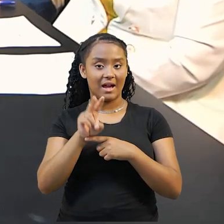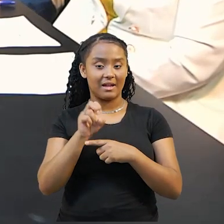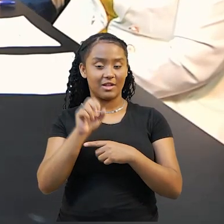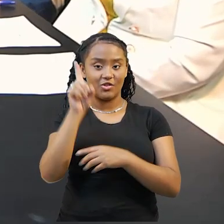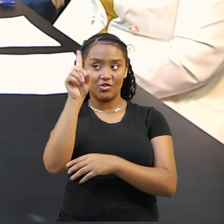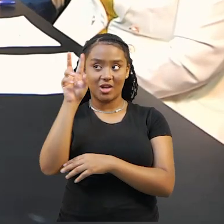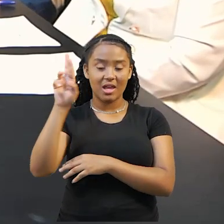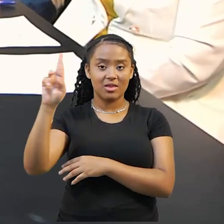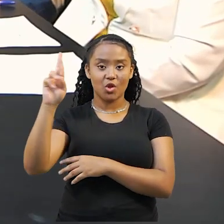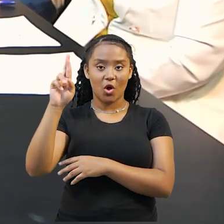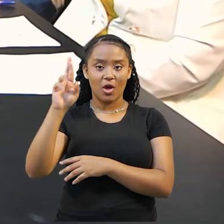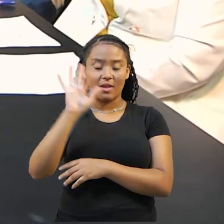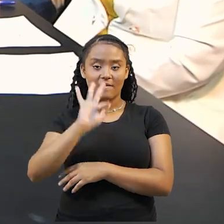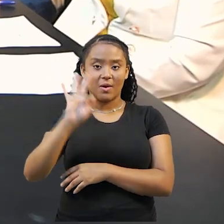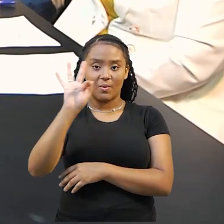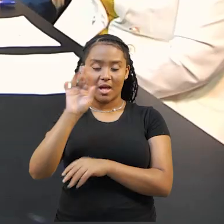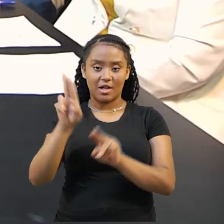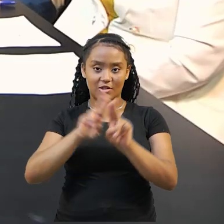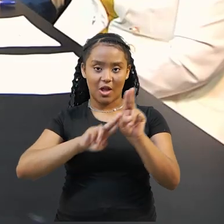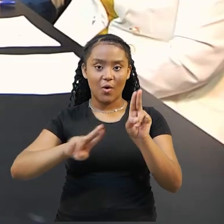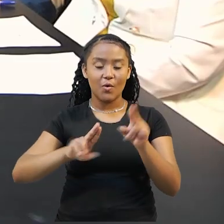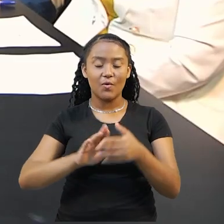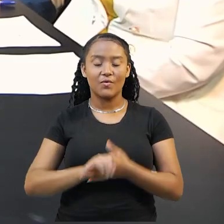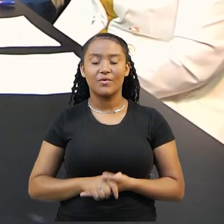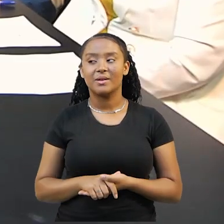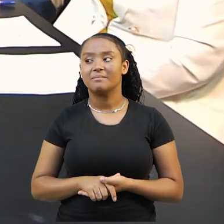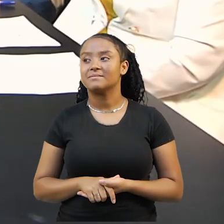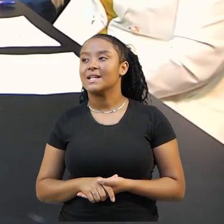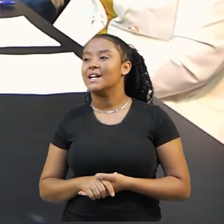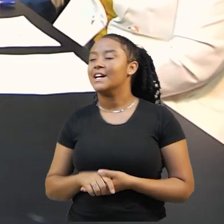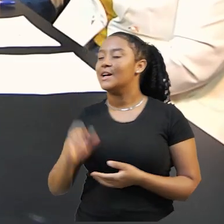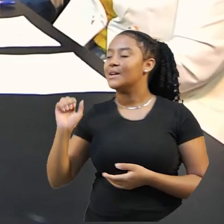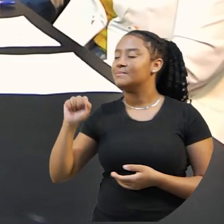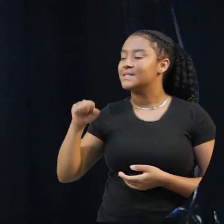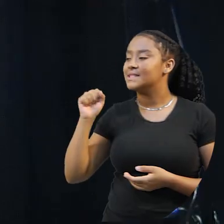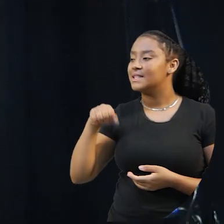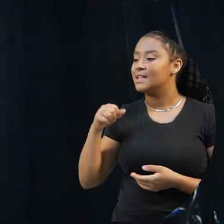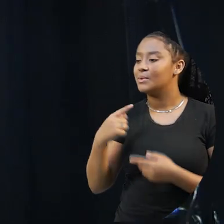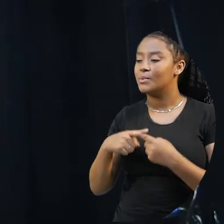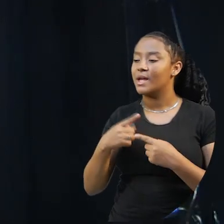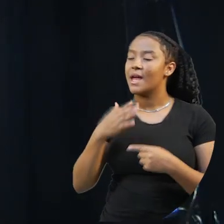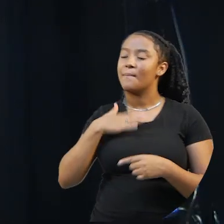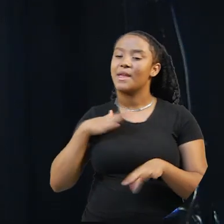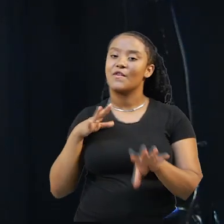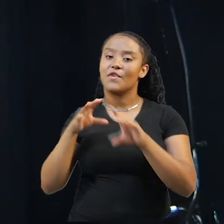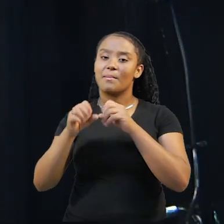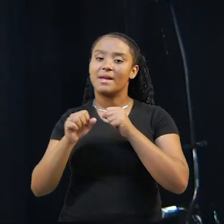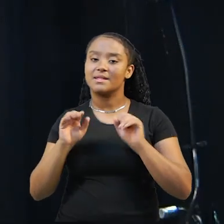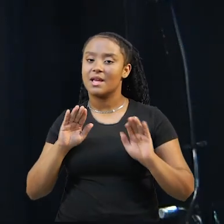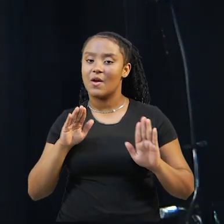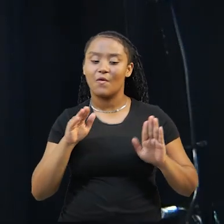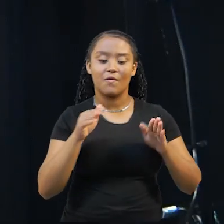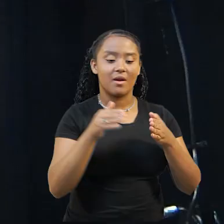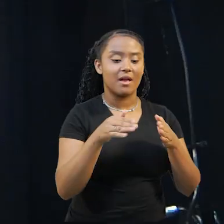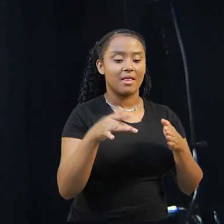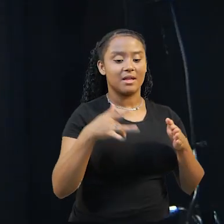UFO? Eu acho que uma das coisas foi porque, como a minha formação ela foi se voltando para a área de saúde coletiva, que é